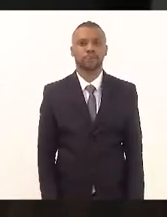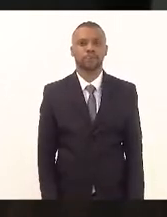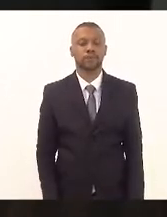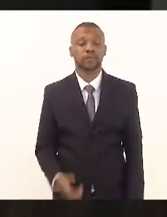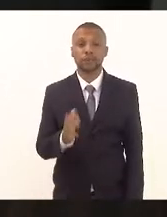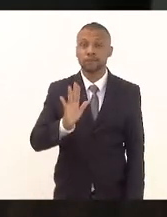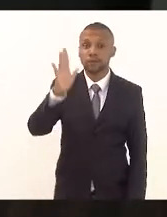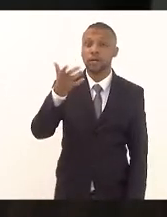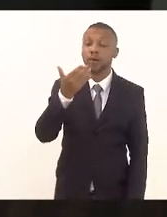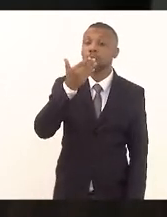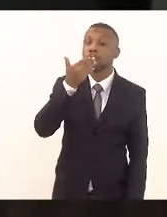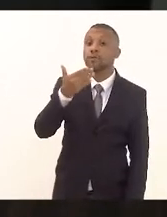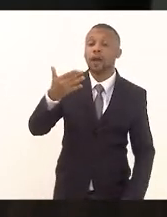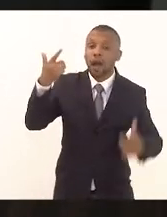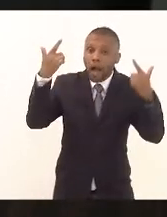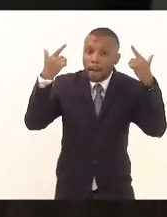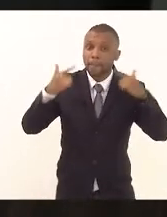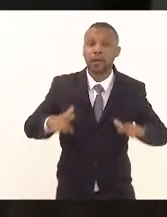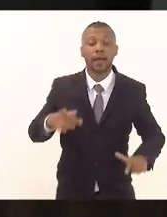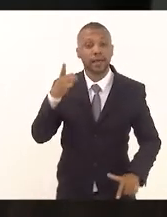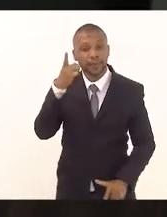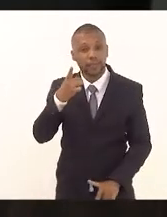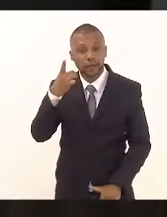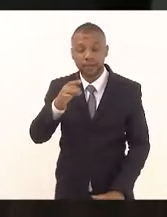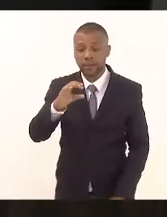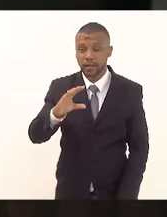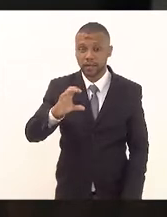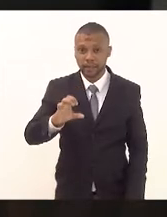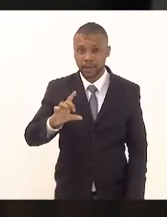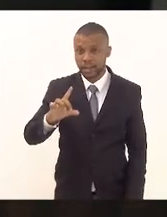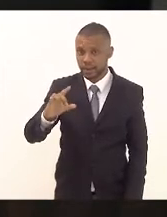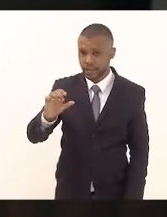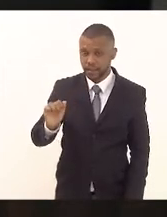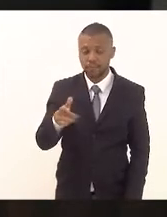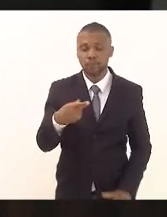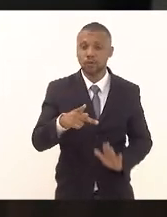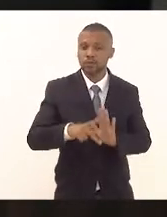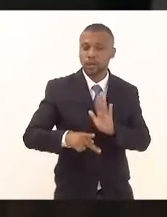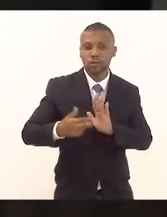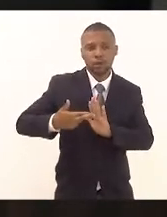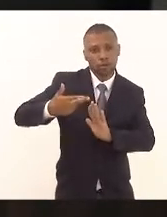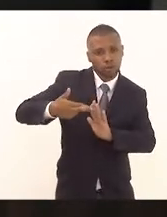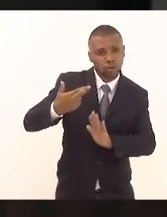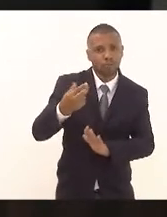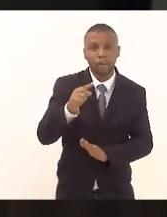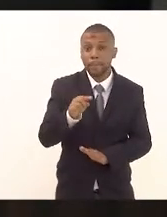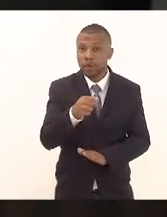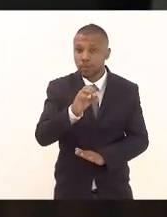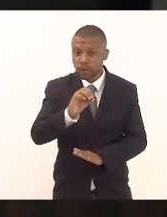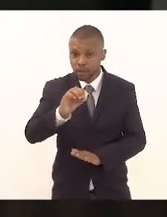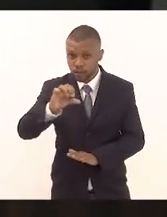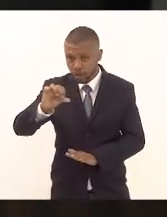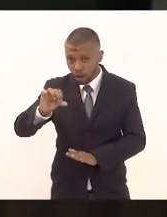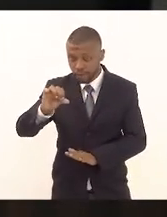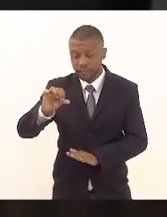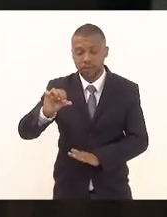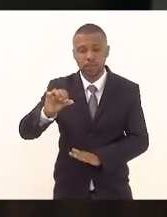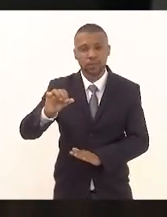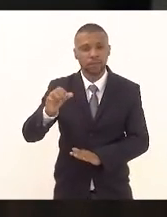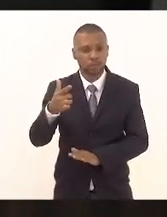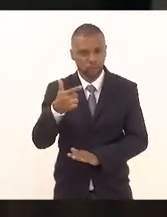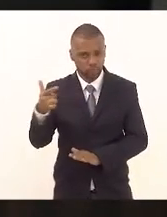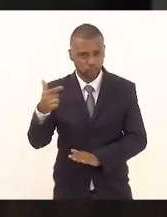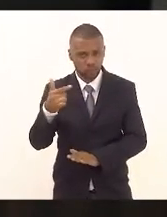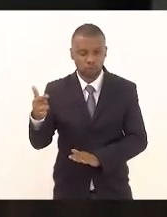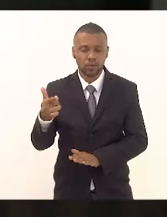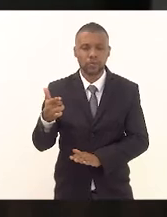Abstenção, presidente. Abstenção, deputada Célia. Projeto de resolução 1009 de 22, de autoria da deputada Célia Jordão, concede o